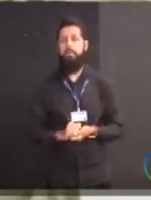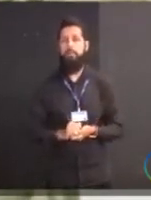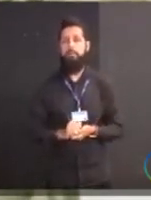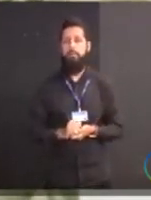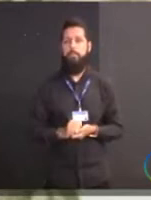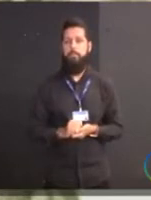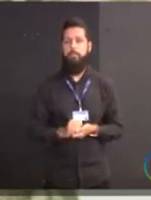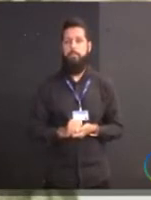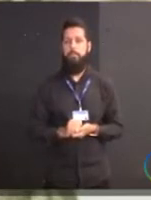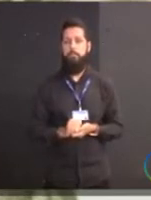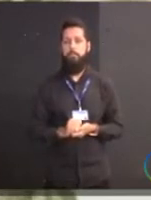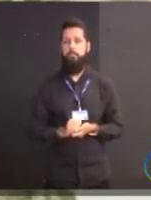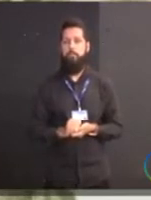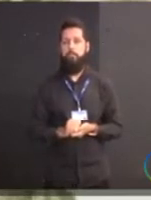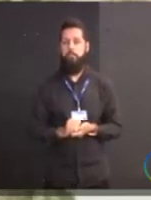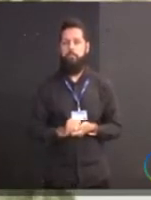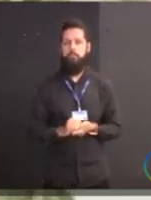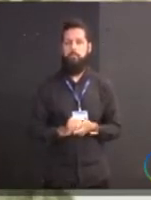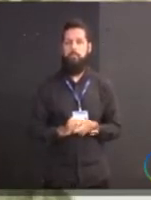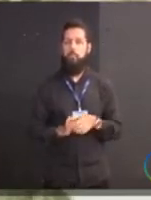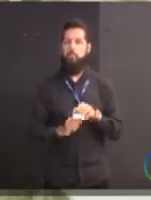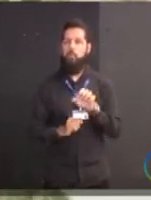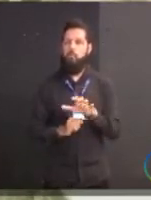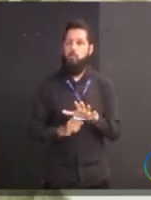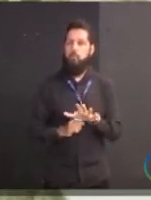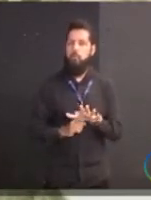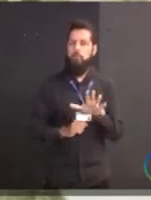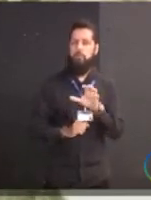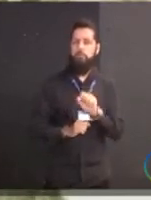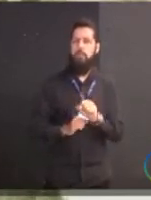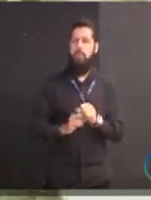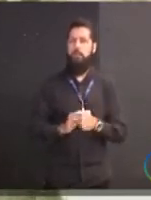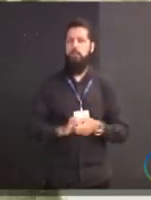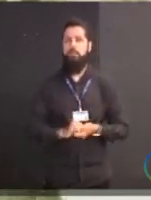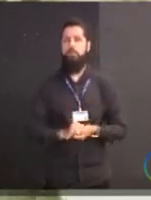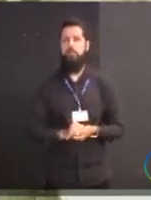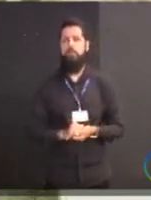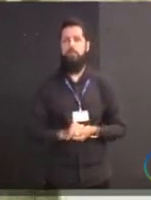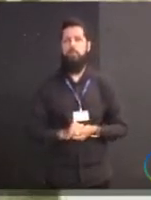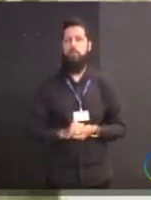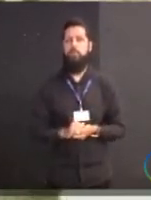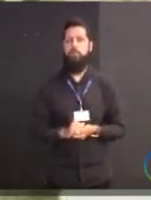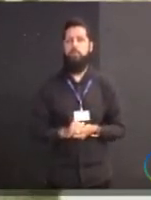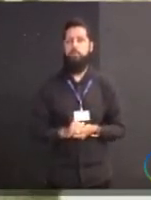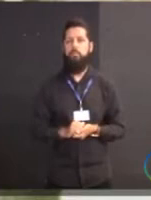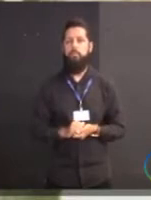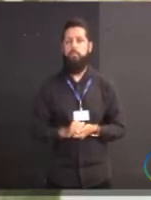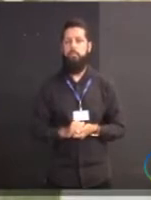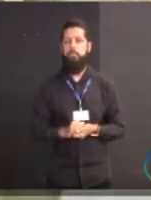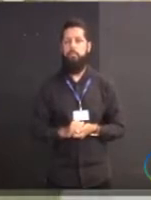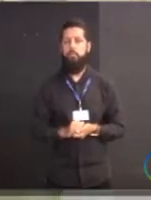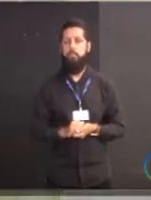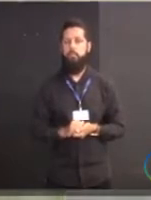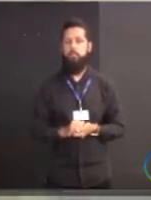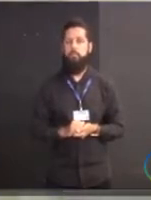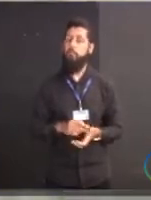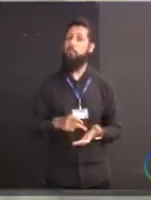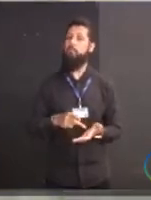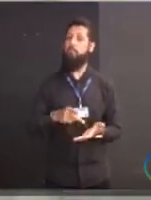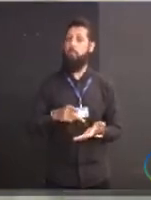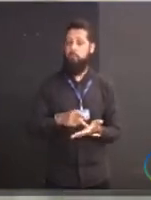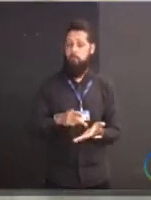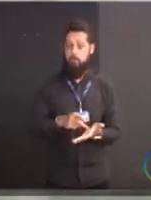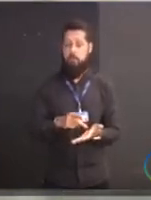uma instabilidade muito grande, com uma construção ainda em andamento. Mas ela atualmente, embora não